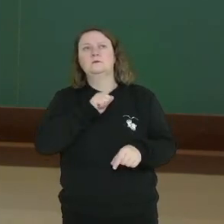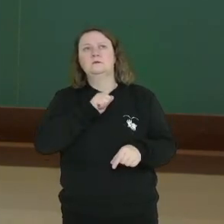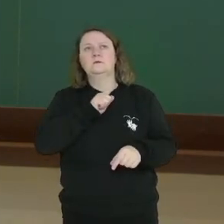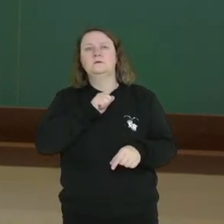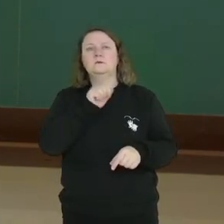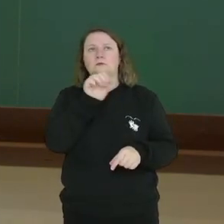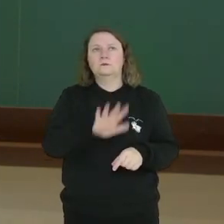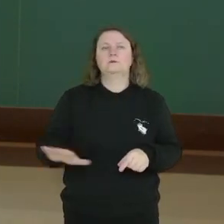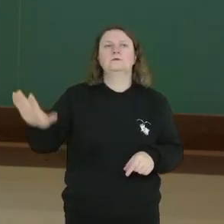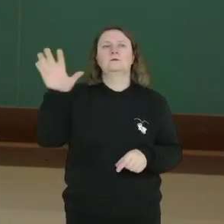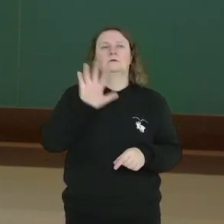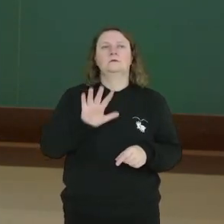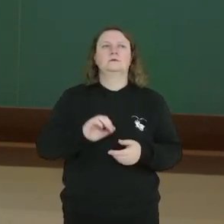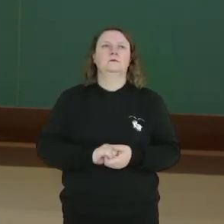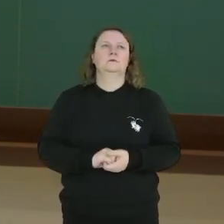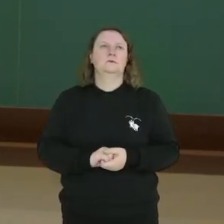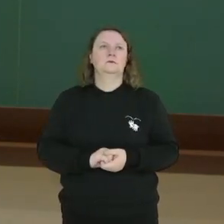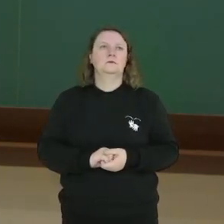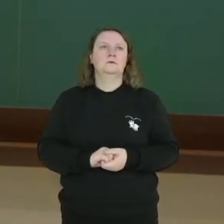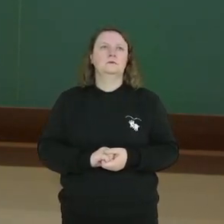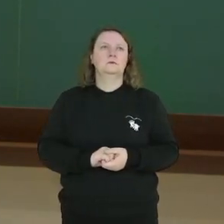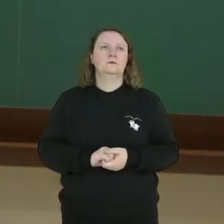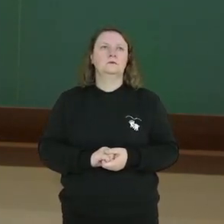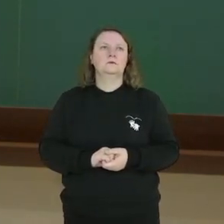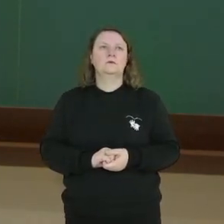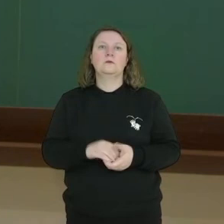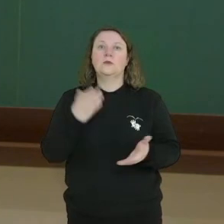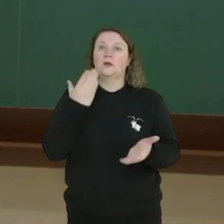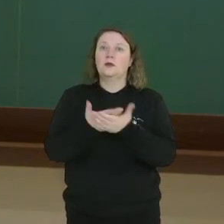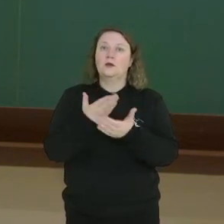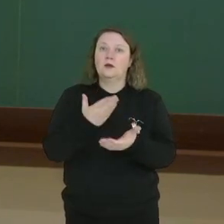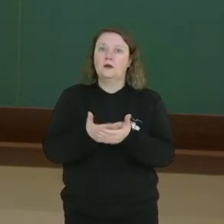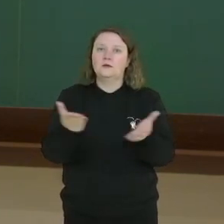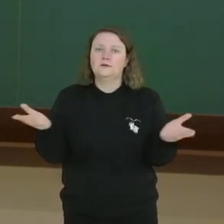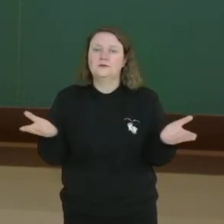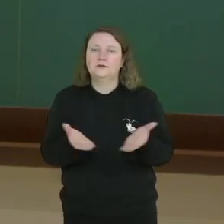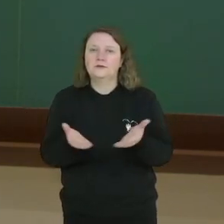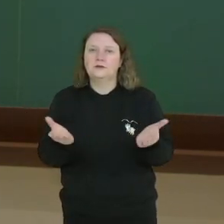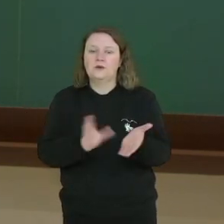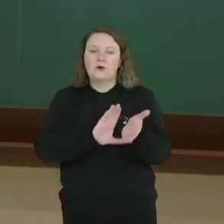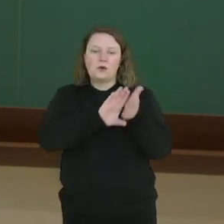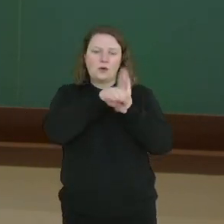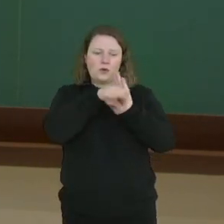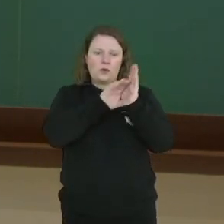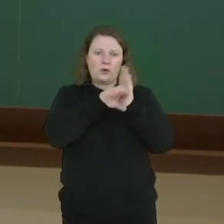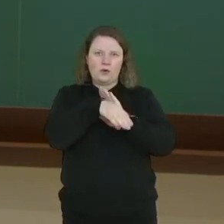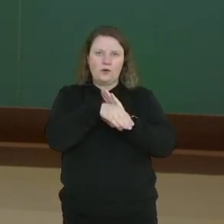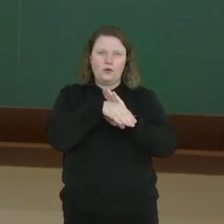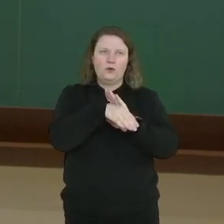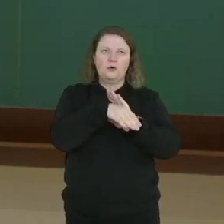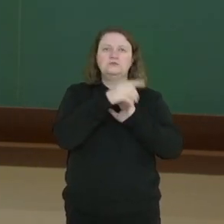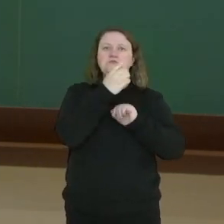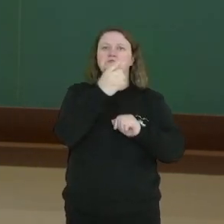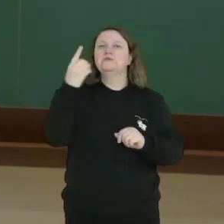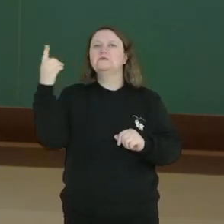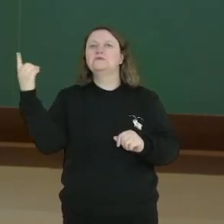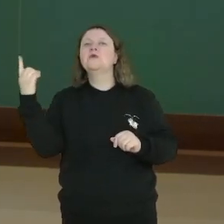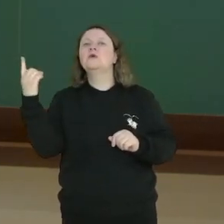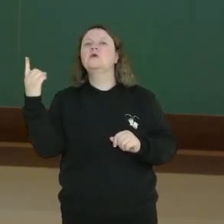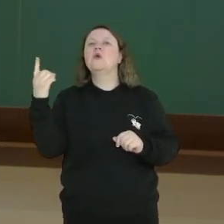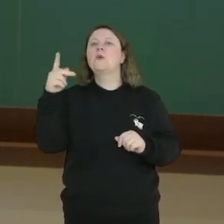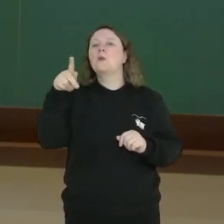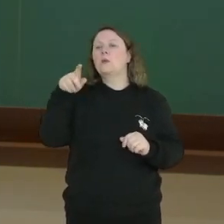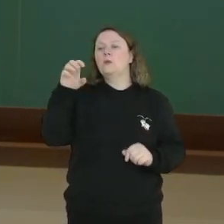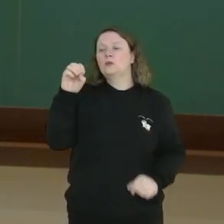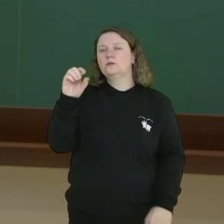a área, ok? Então, olha lá o que vimos. O conceito de polígonos regulares inscritos, que é aquela ideia de um